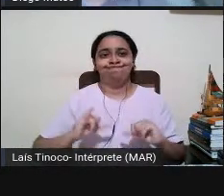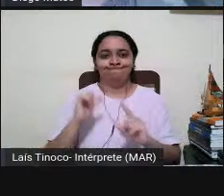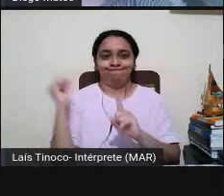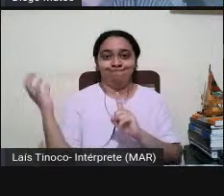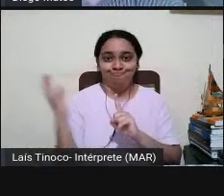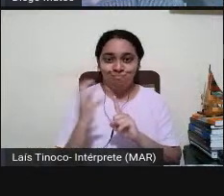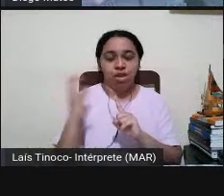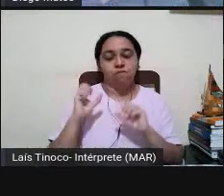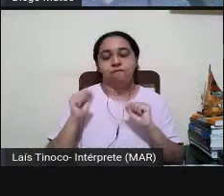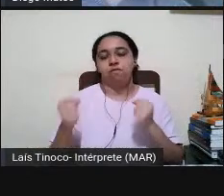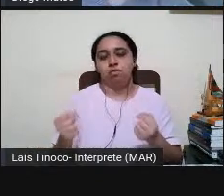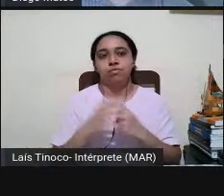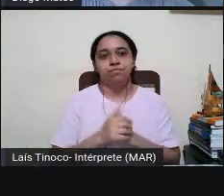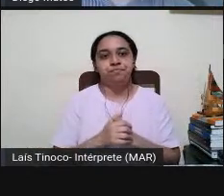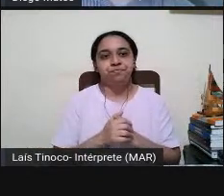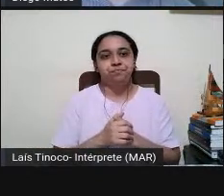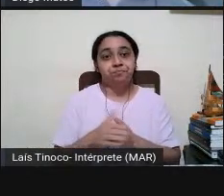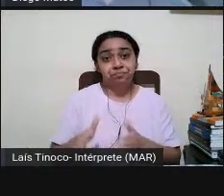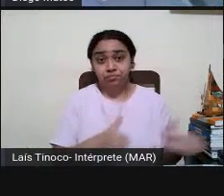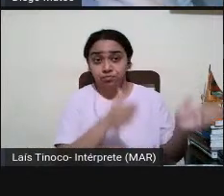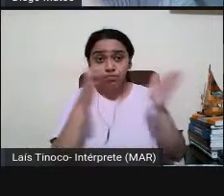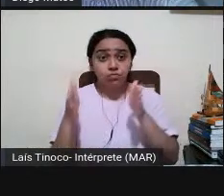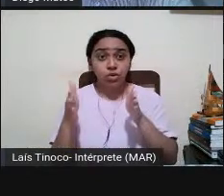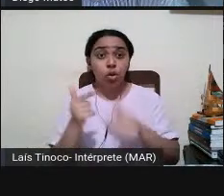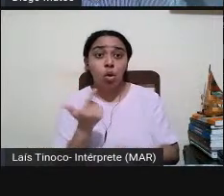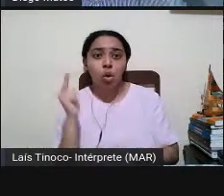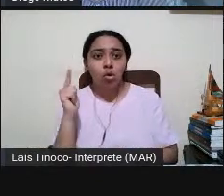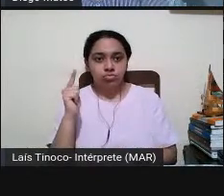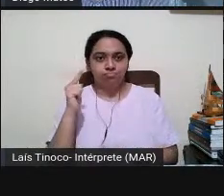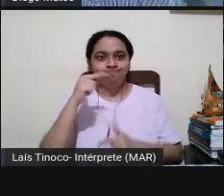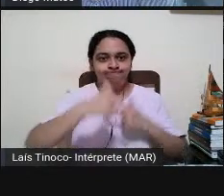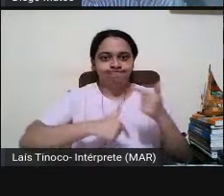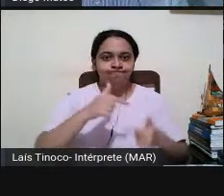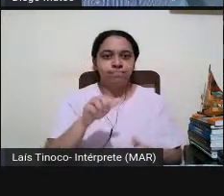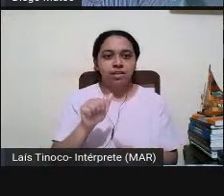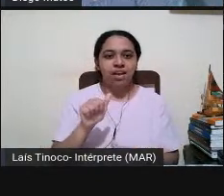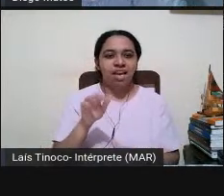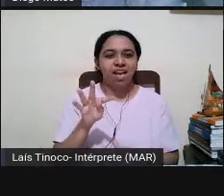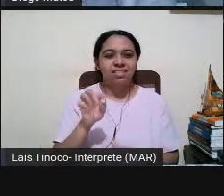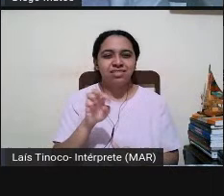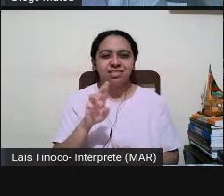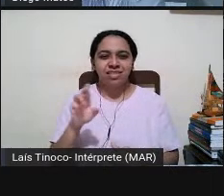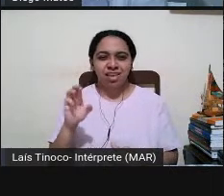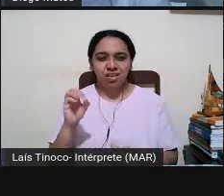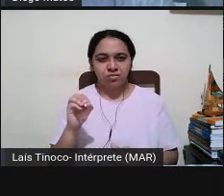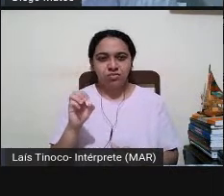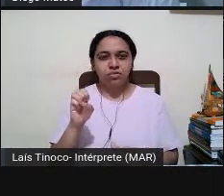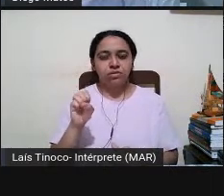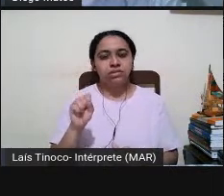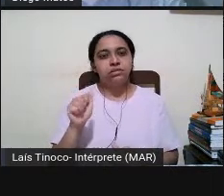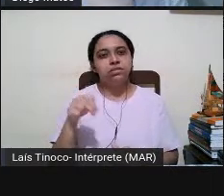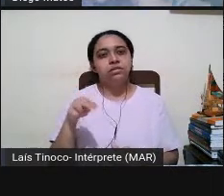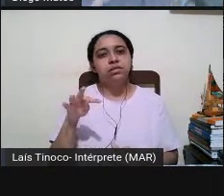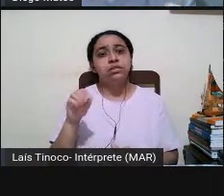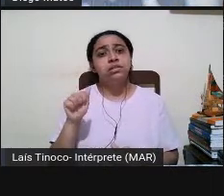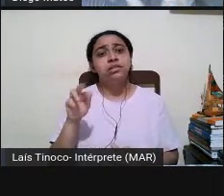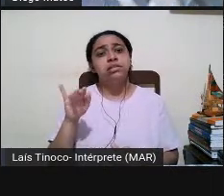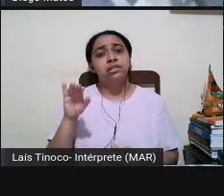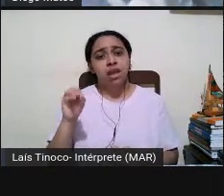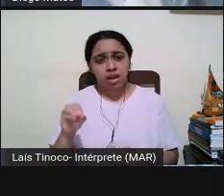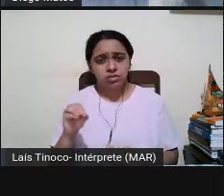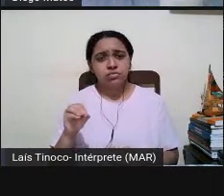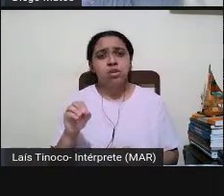mais uma atividade Zinha são os aterros sanitários que são obrigados também a fazer o eia-rima